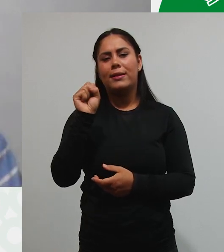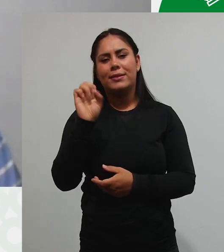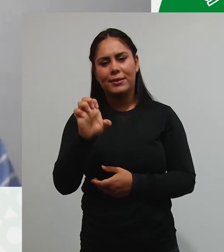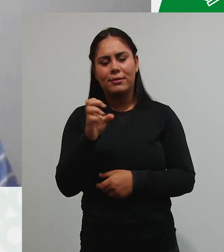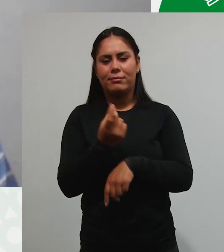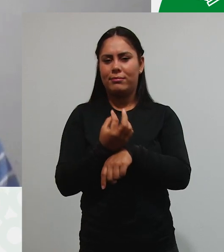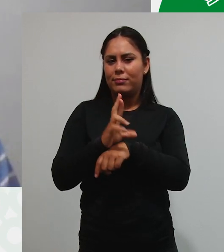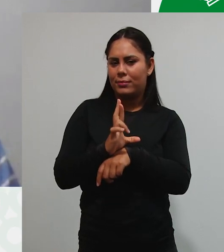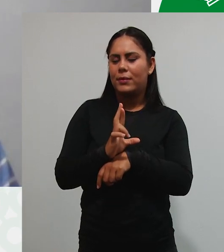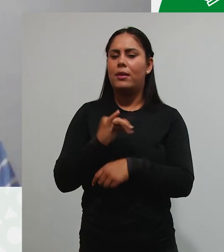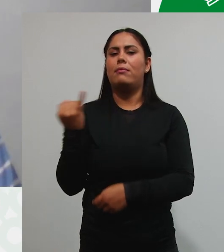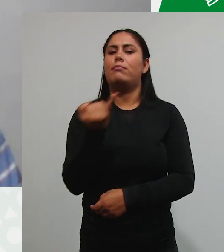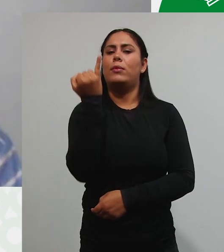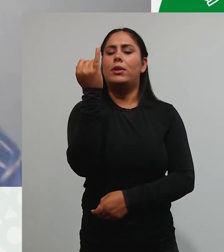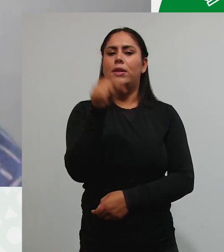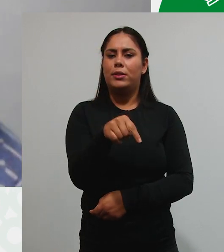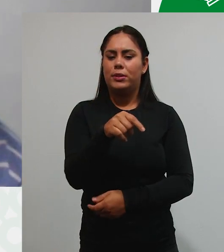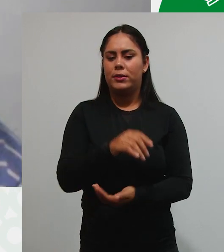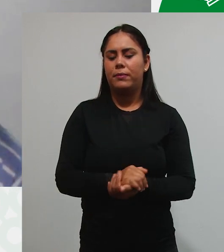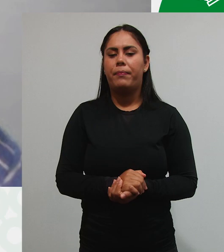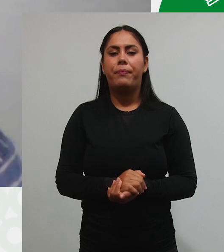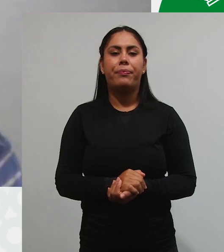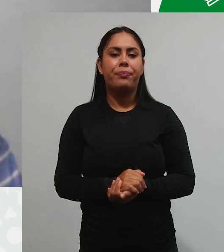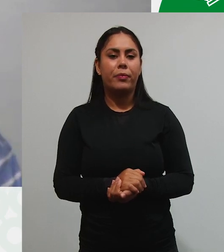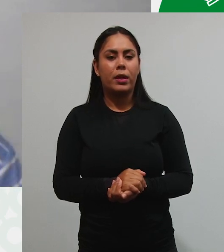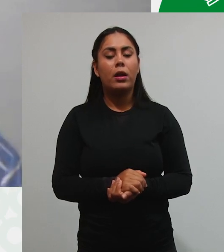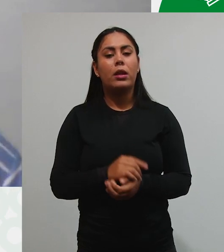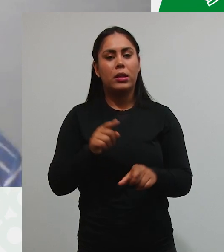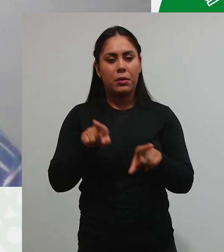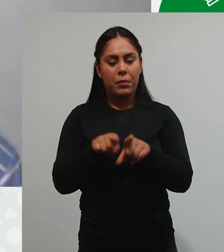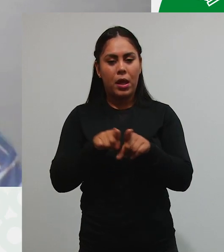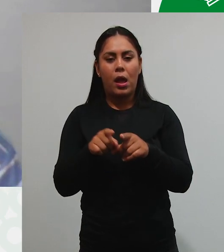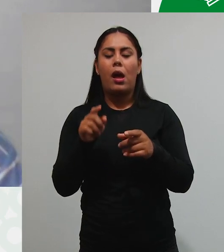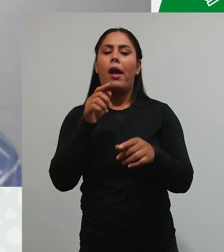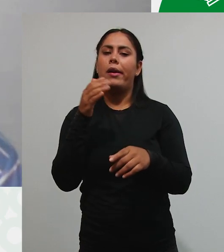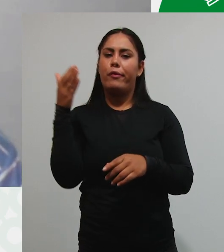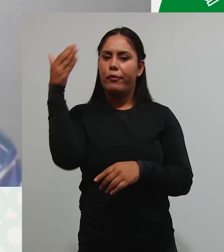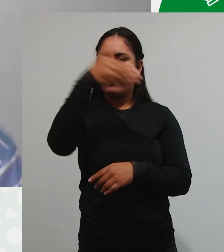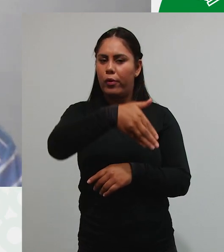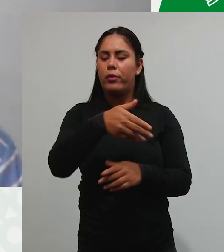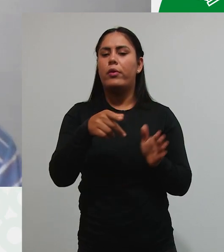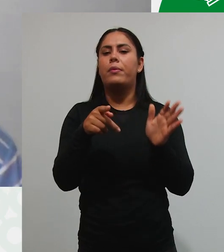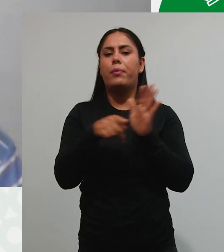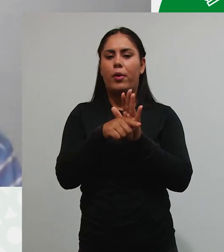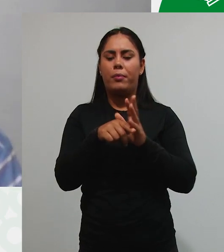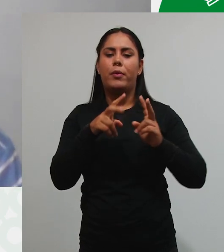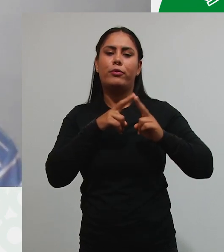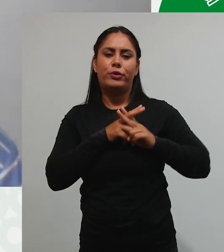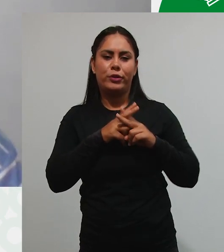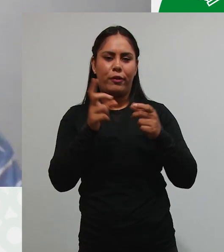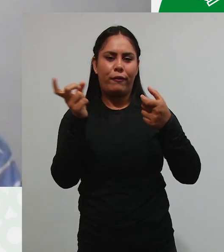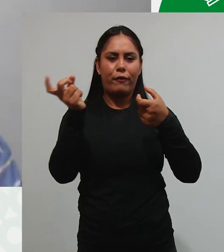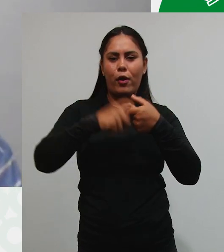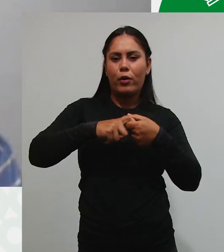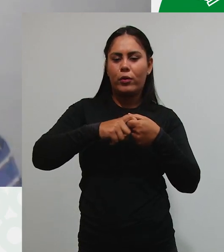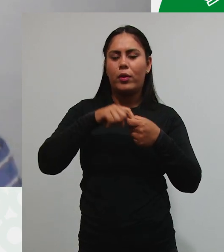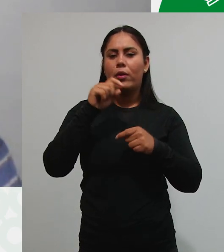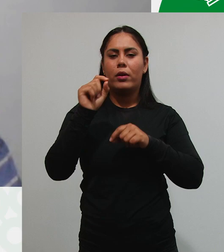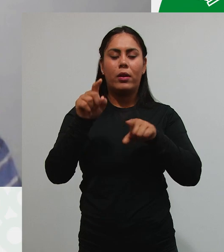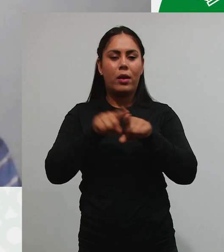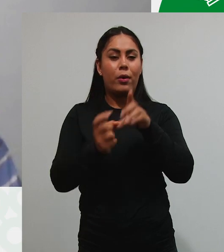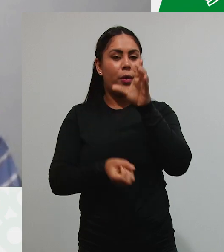foi importante. Eu retorno, então, para a Universidade Federal de Rondônia, e quando eu retorno, eu crio,